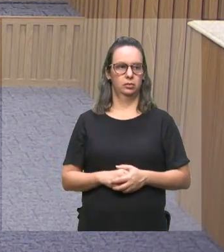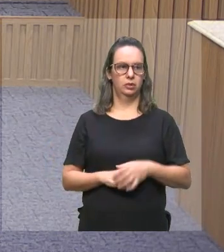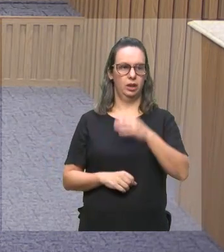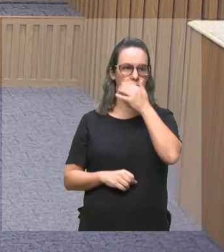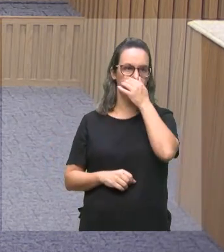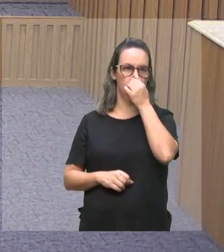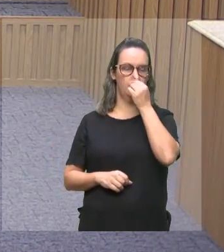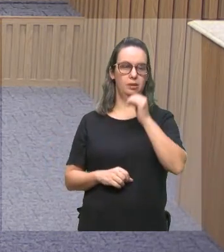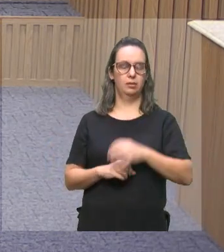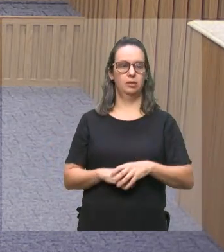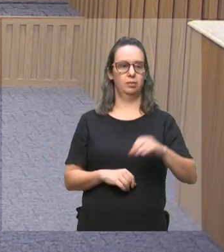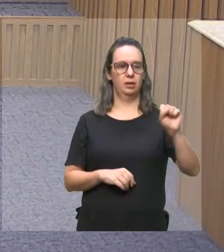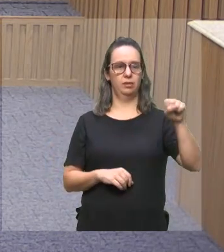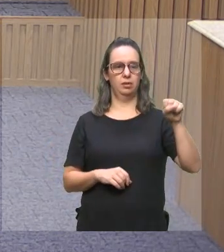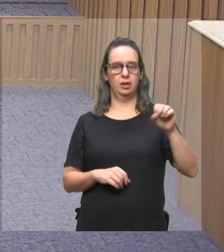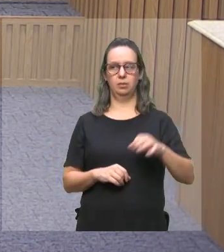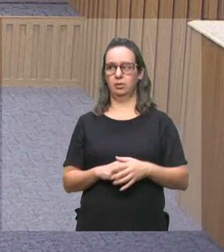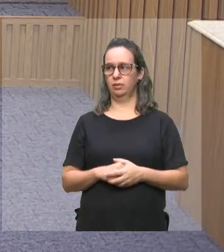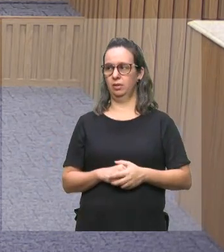Sim, senhor presidente.